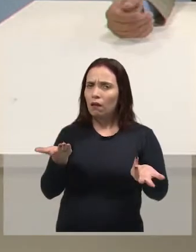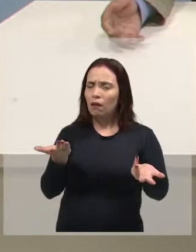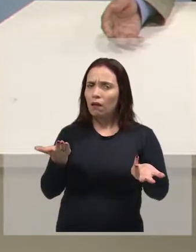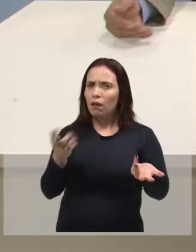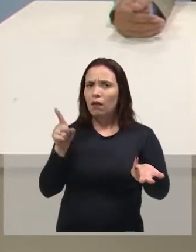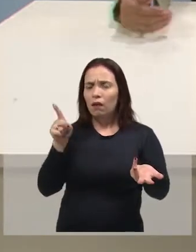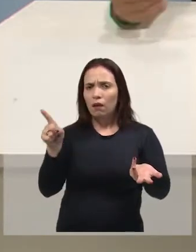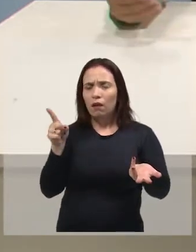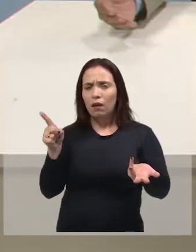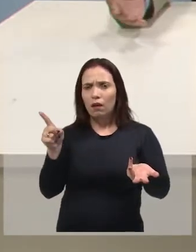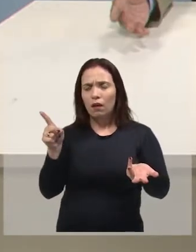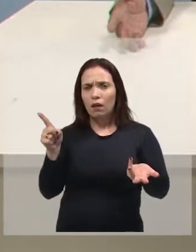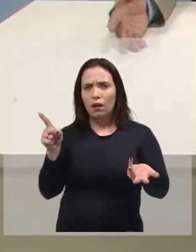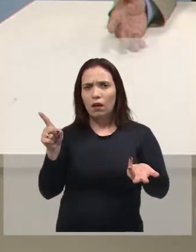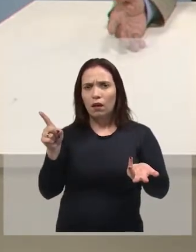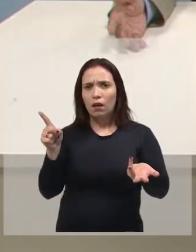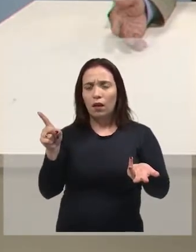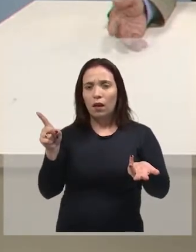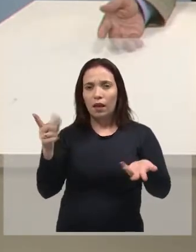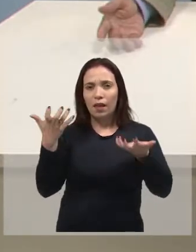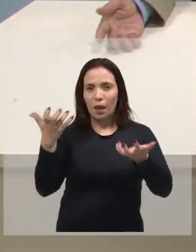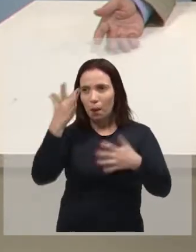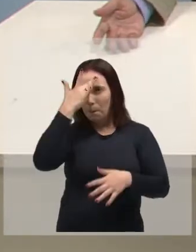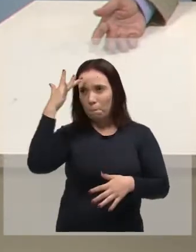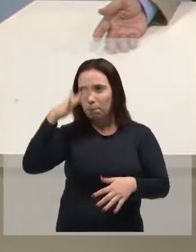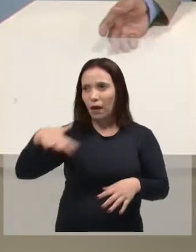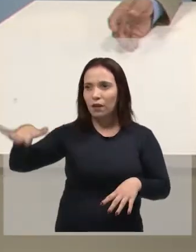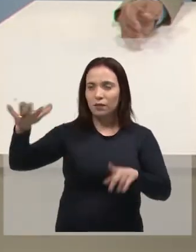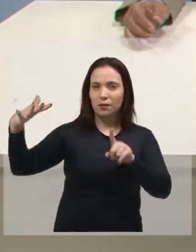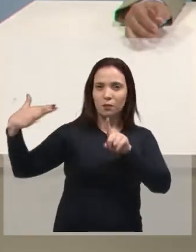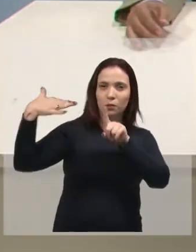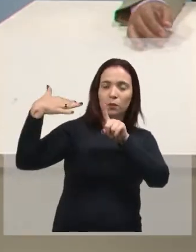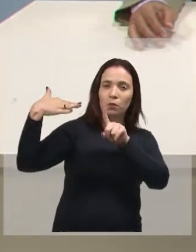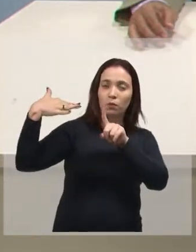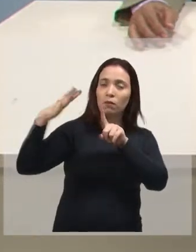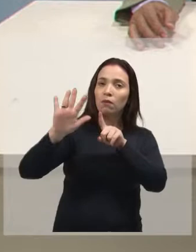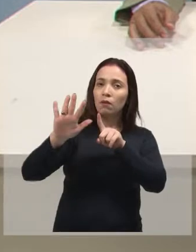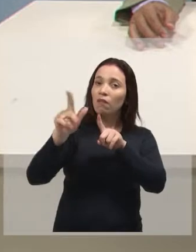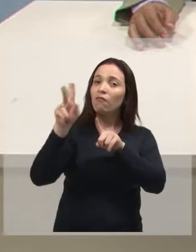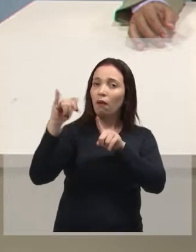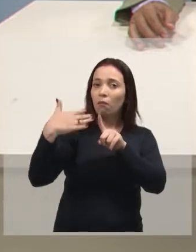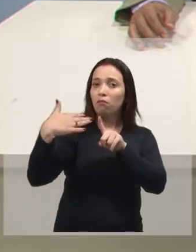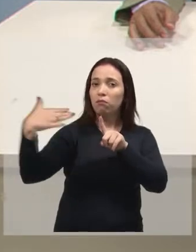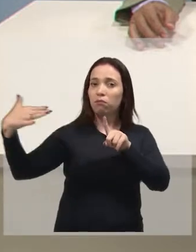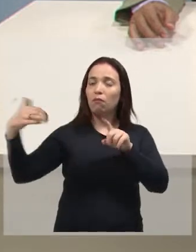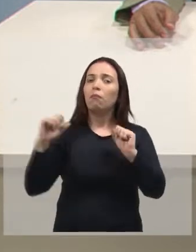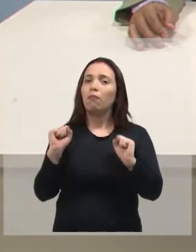pretendendo manter a popularidade. Né? Nessa Arruda que diga. Você quer lembrar?